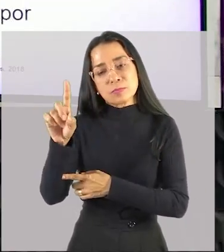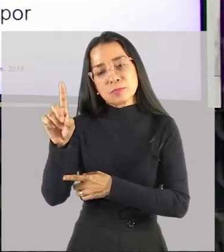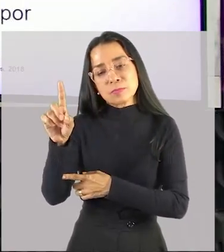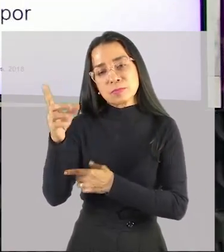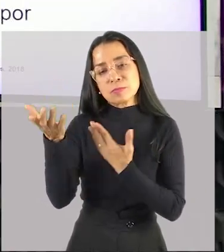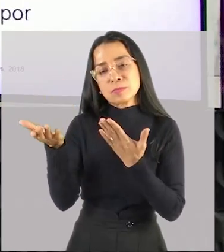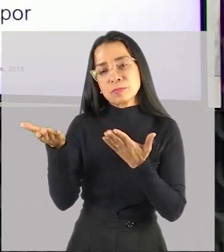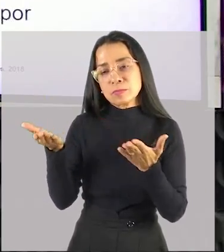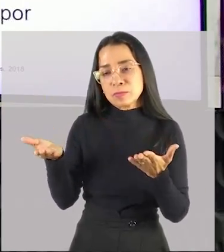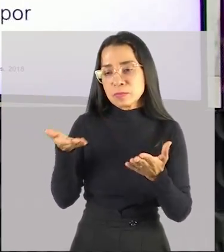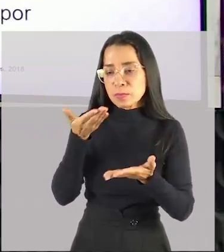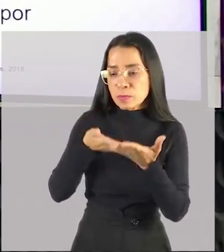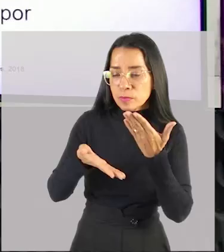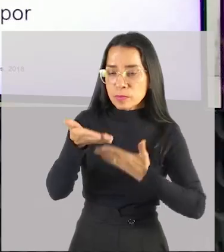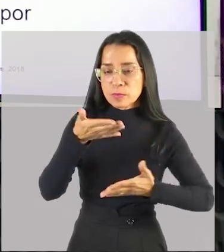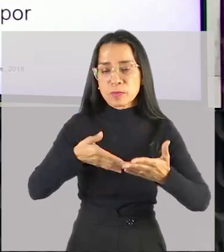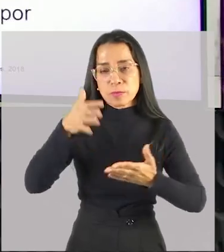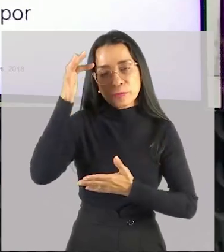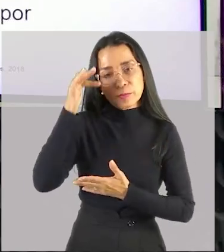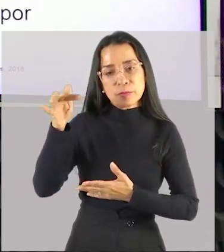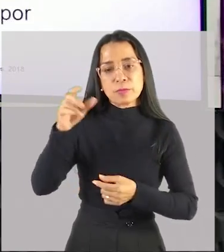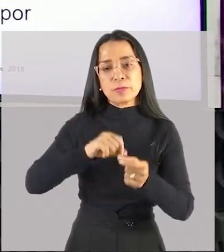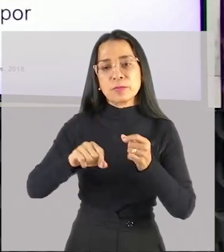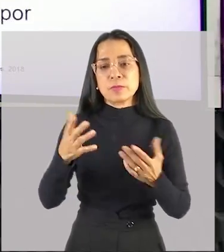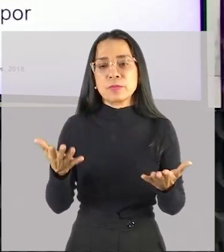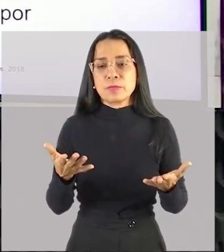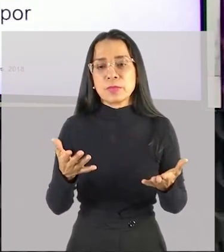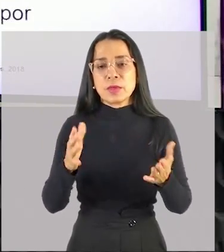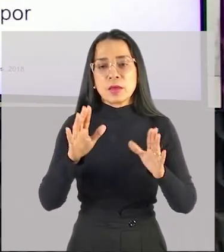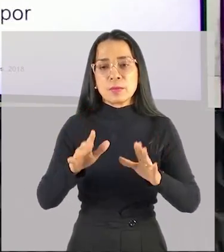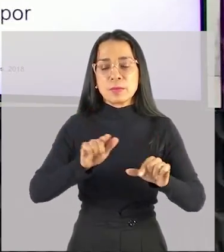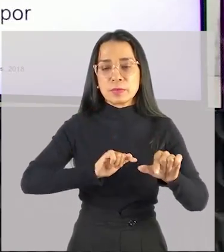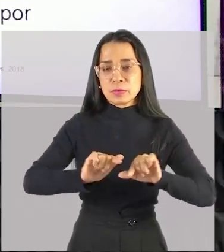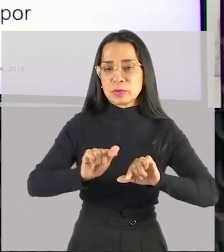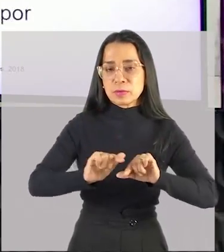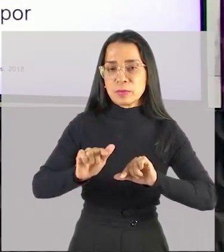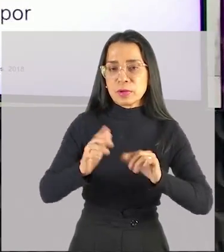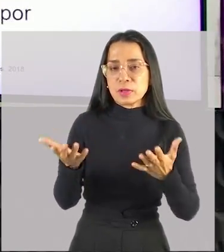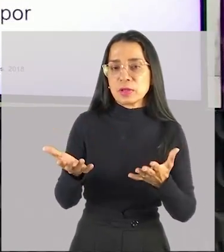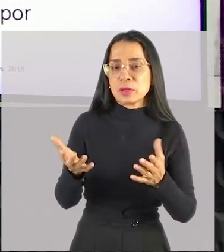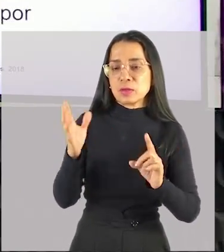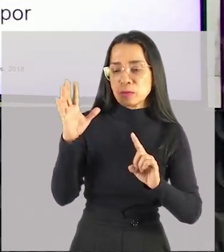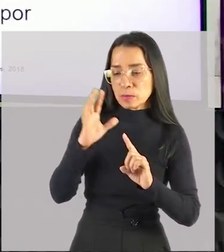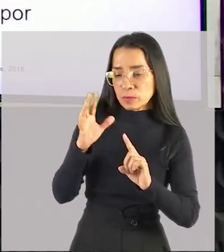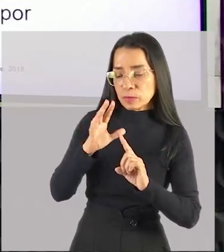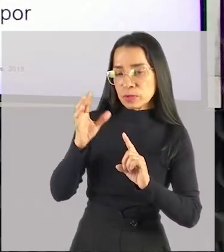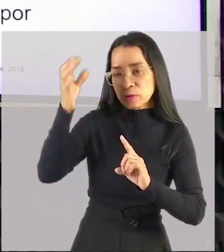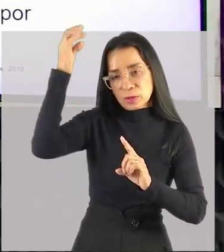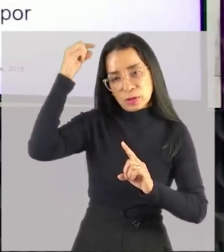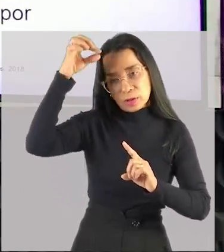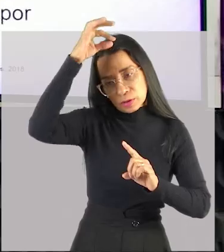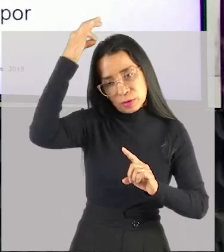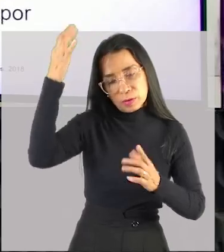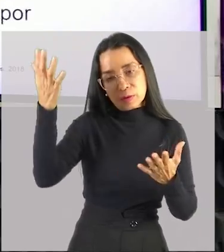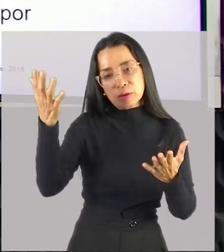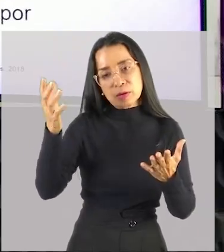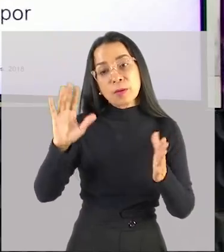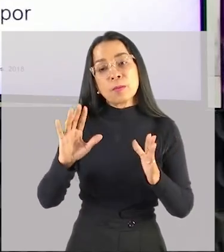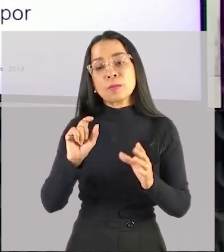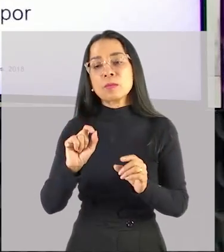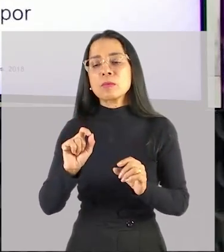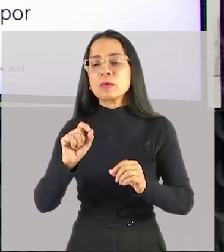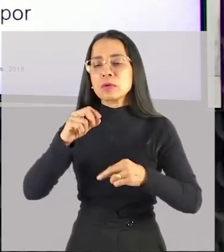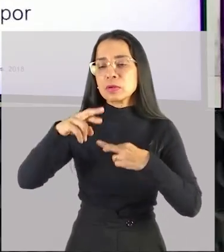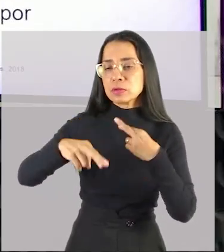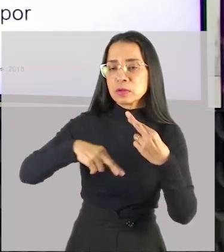corpo quer, mas trabalhando por sujeitá-la ao espírito, ainda que se revolte, por mais que o corpo não queira.